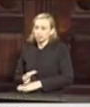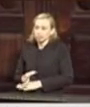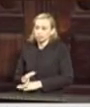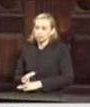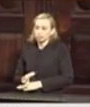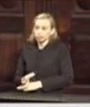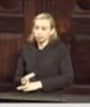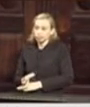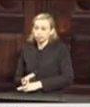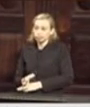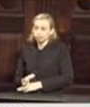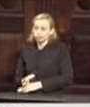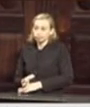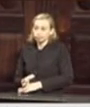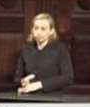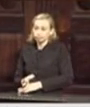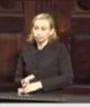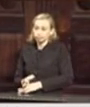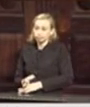quanto